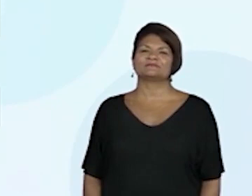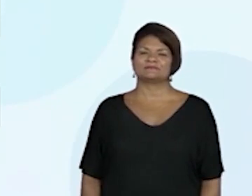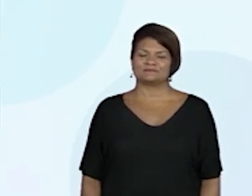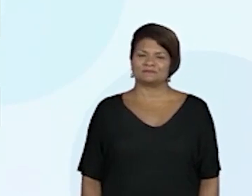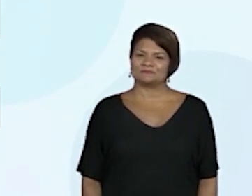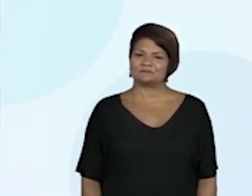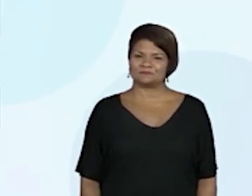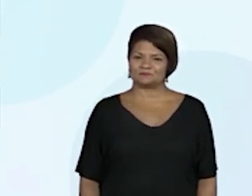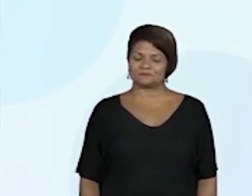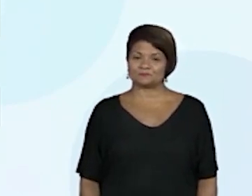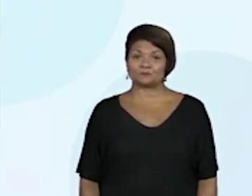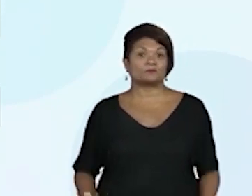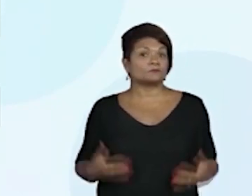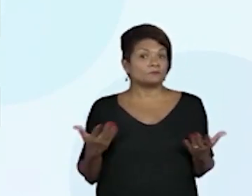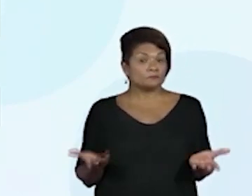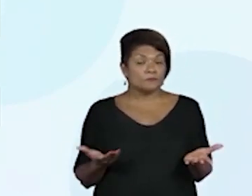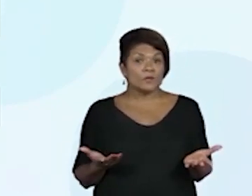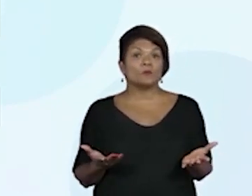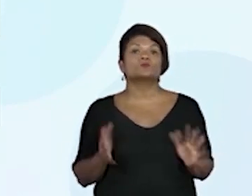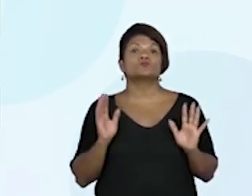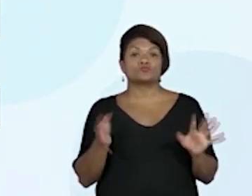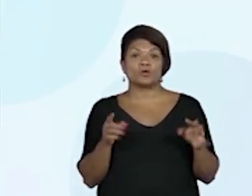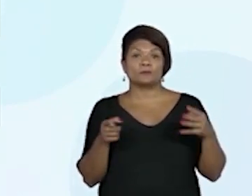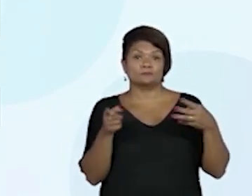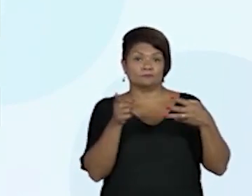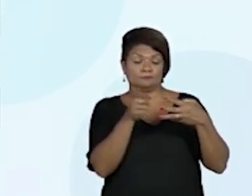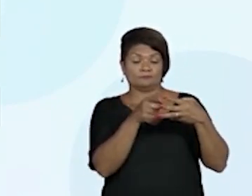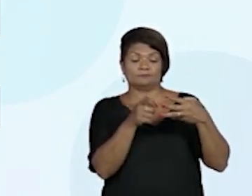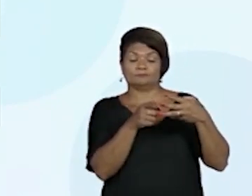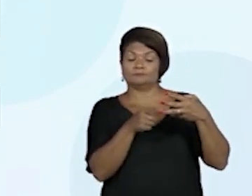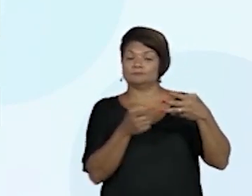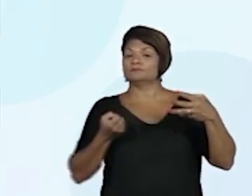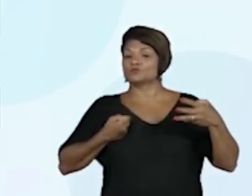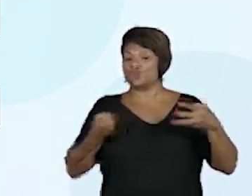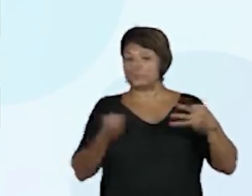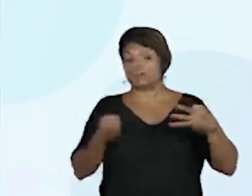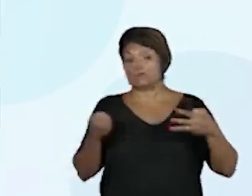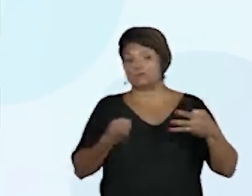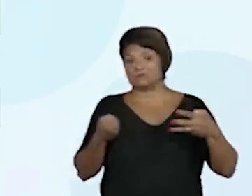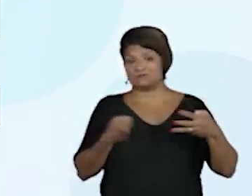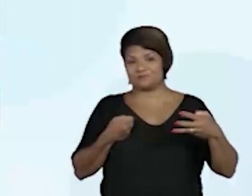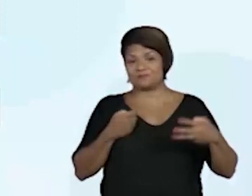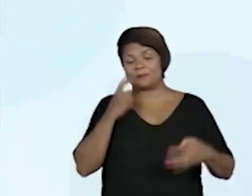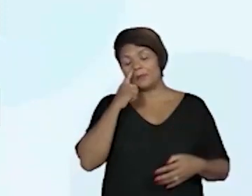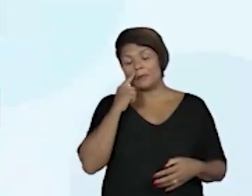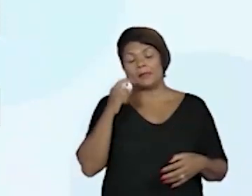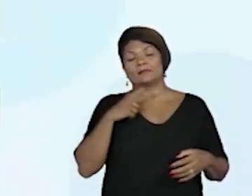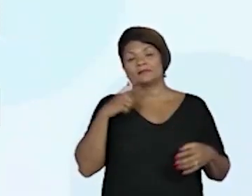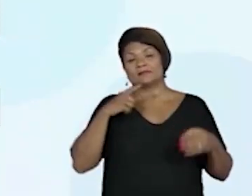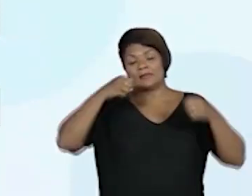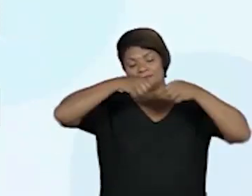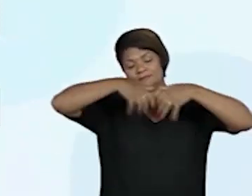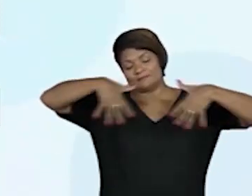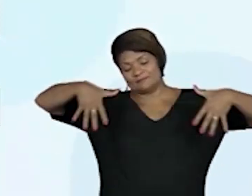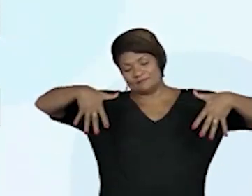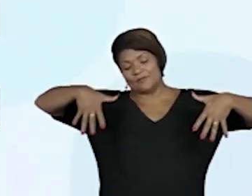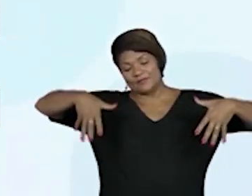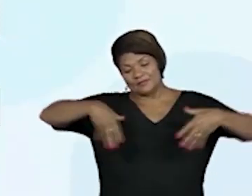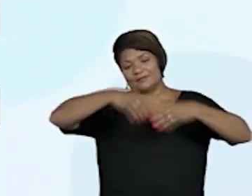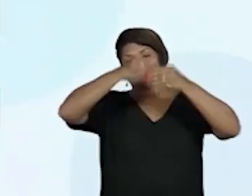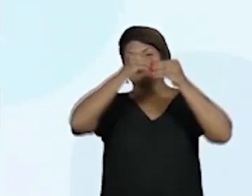79. Formamos então 3 números, certo? Revendo aqui.